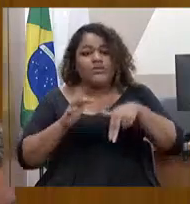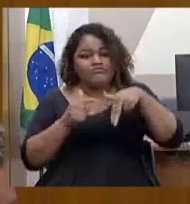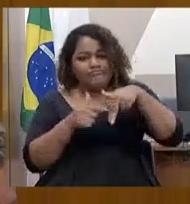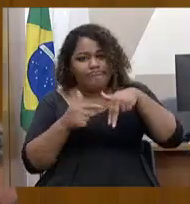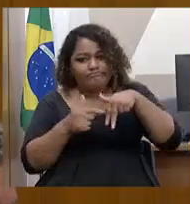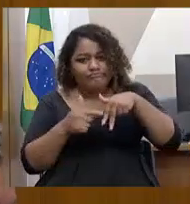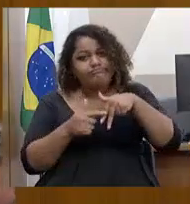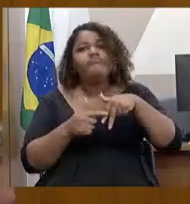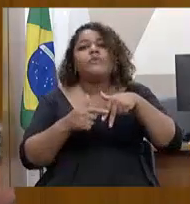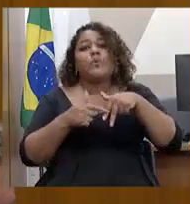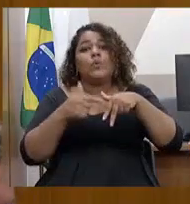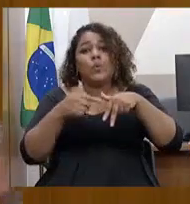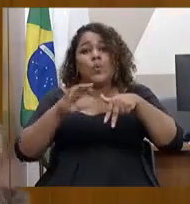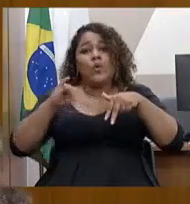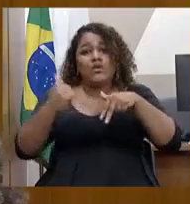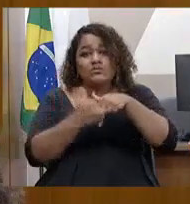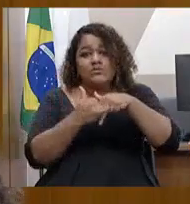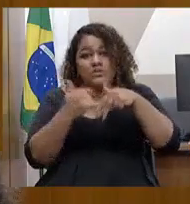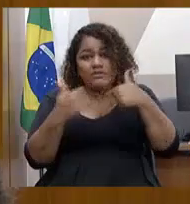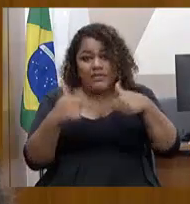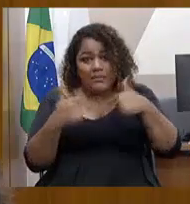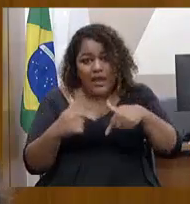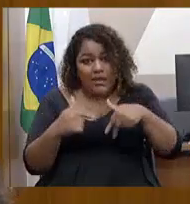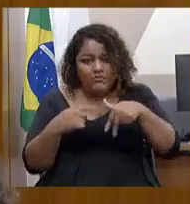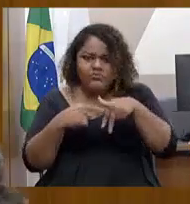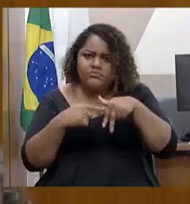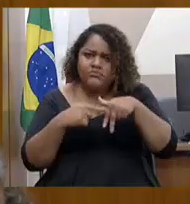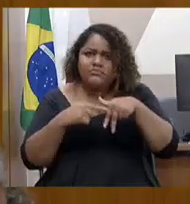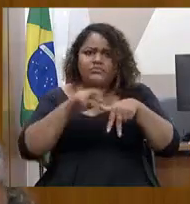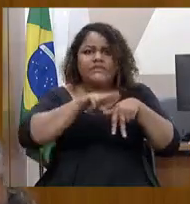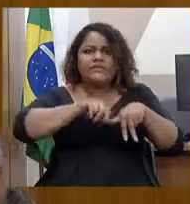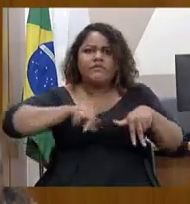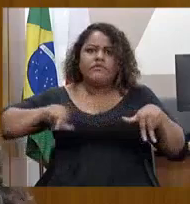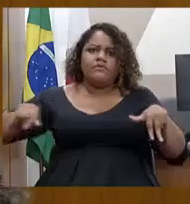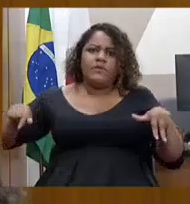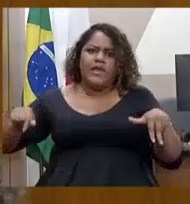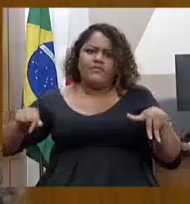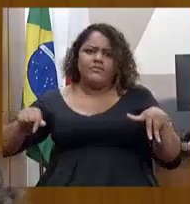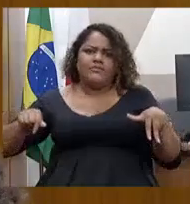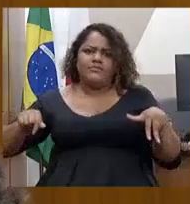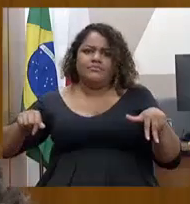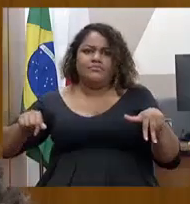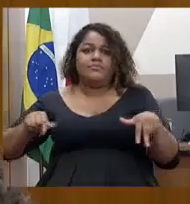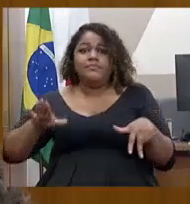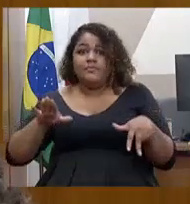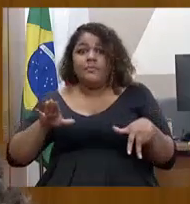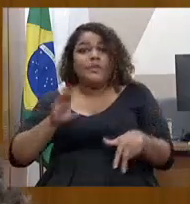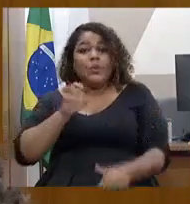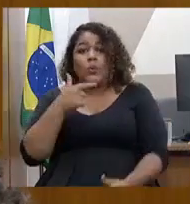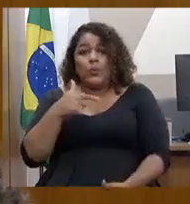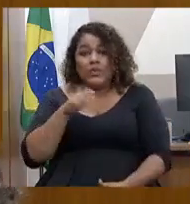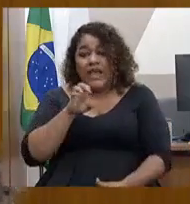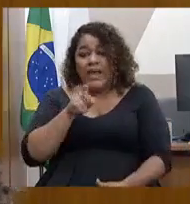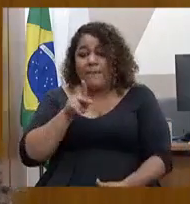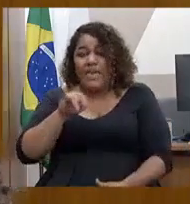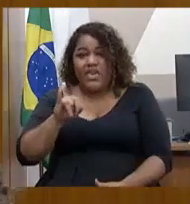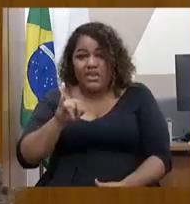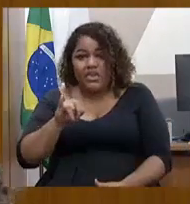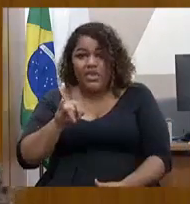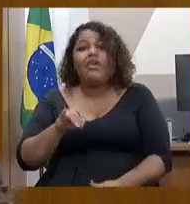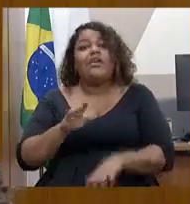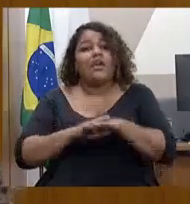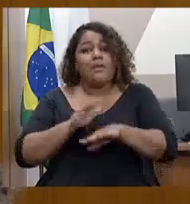trabalhador chega tira a roupa a maioria às vezes nem usa epi as mulheres que vão cuidar nós temos situação da das Crianças